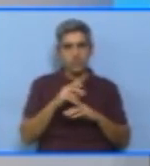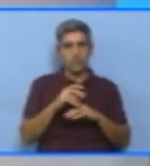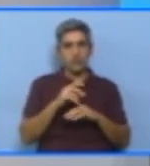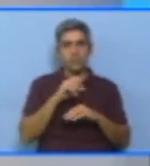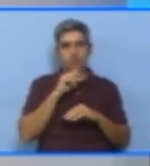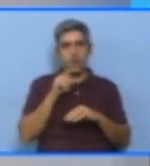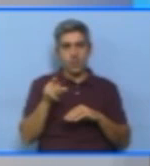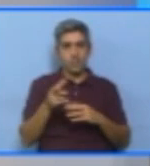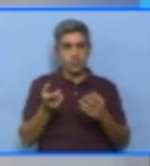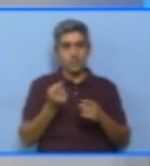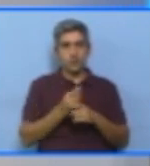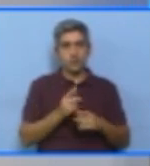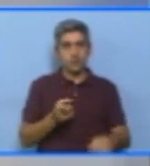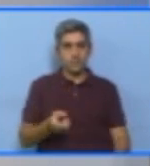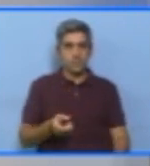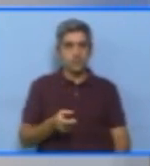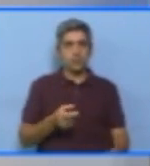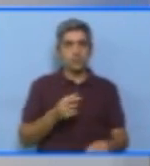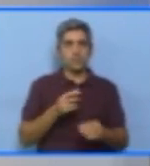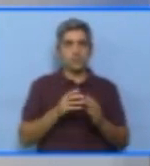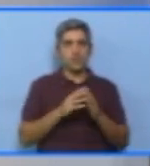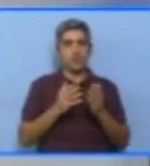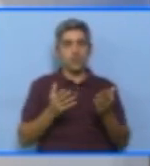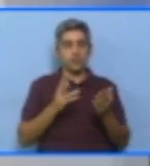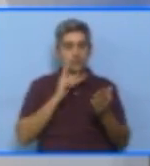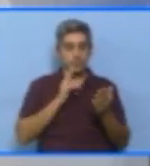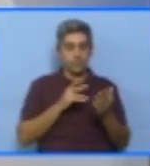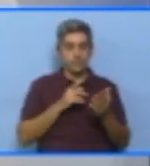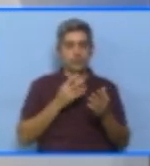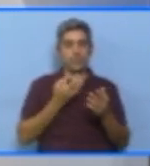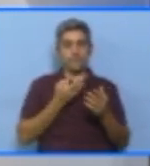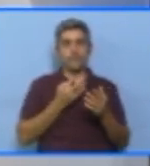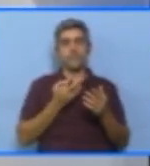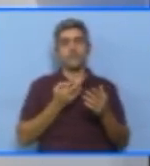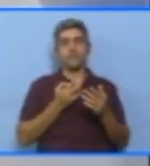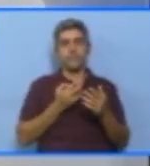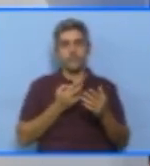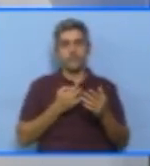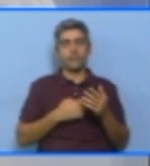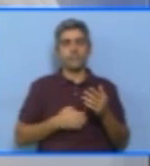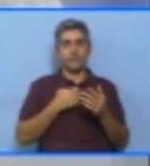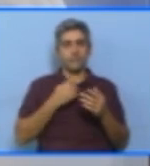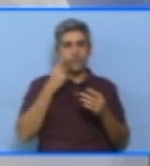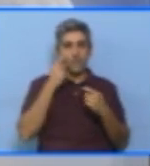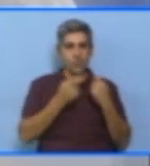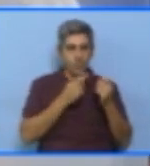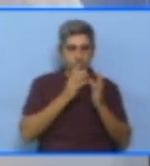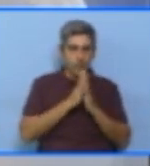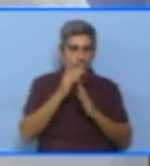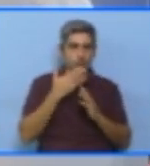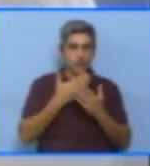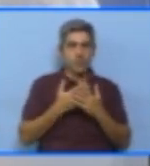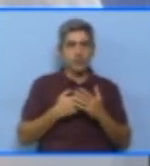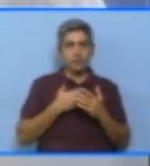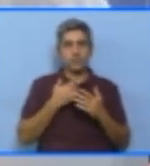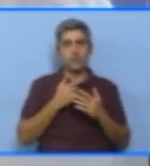mas podem ser esses. O Senhor abre isso, porque efetivamente é o sentido da procura de Deus que dá sentido à